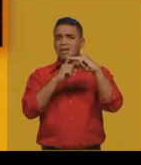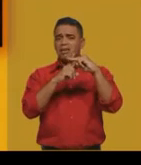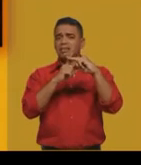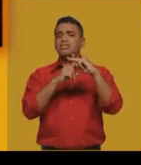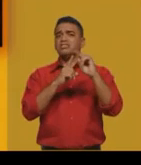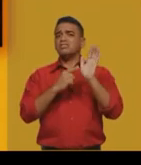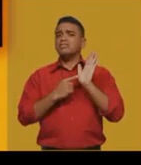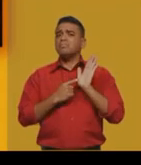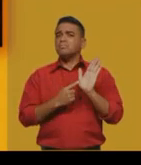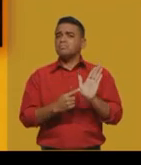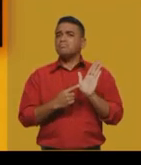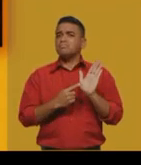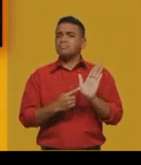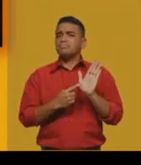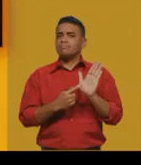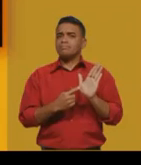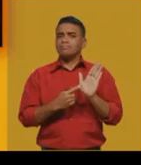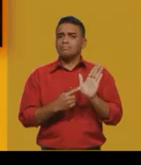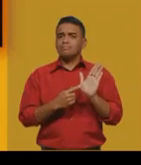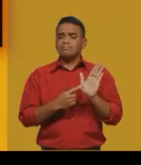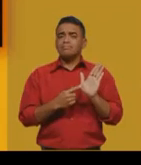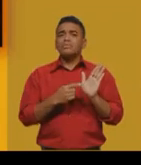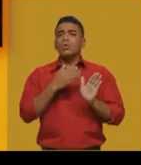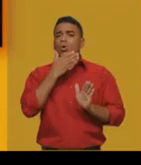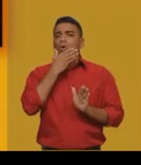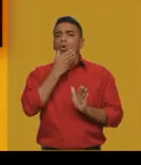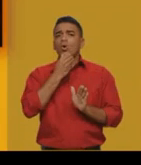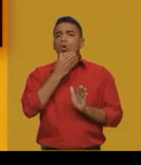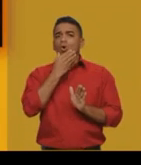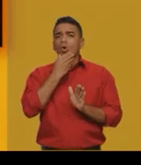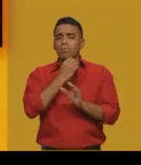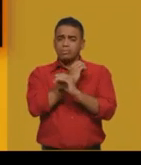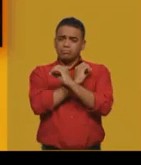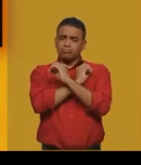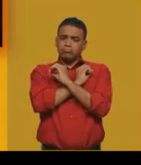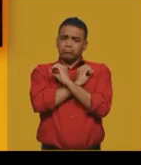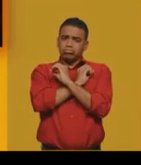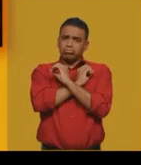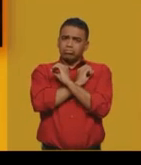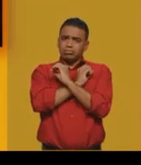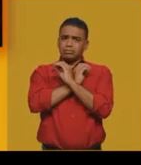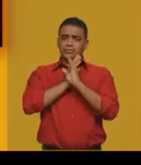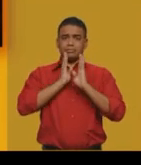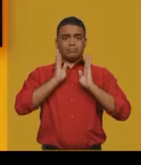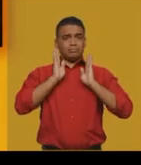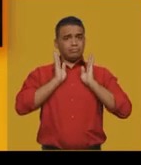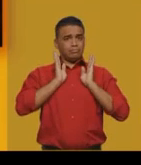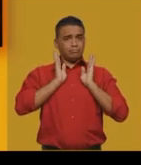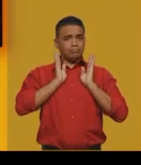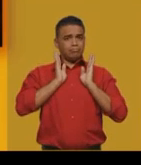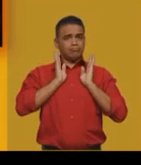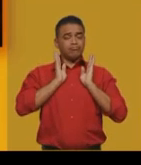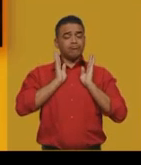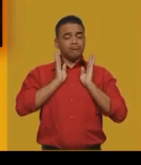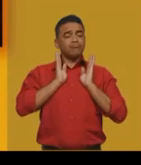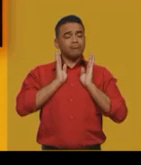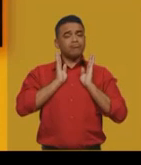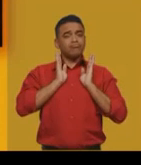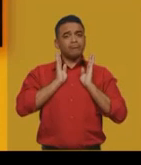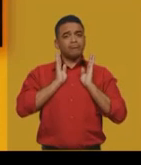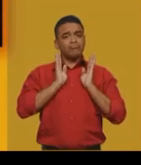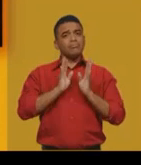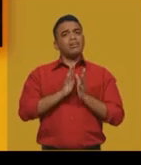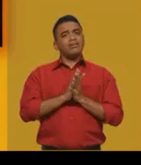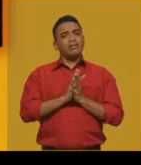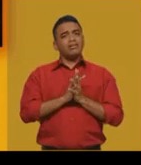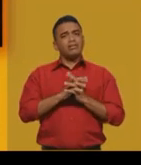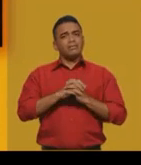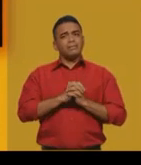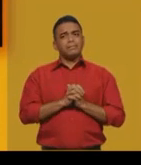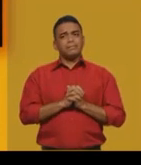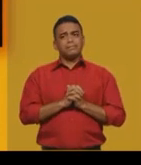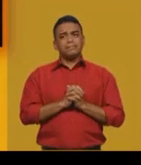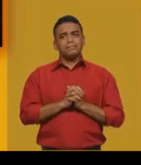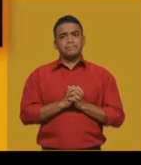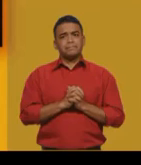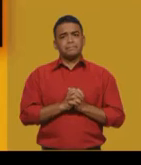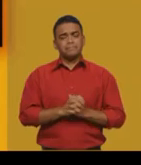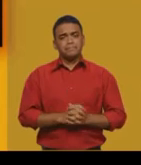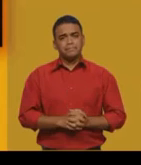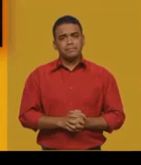indica, that William Shakespeare was baptized at Holy Trinity Church in Stratford